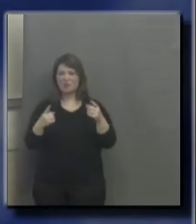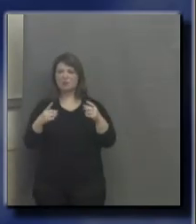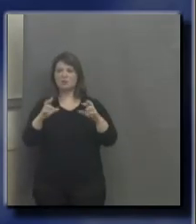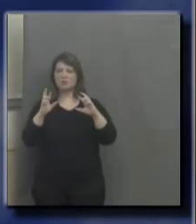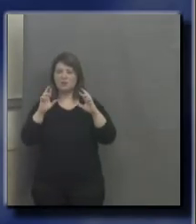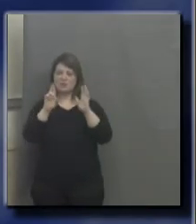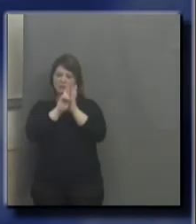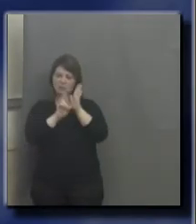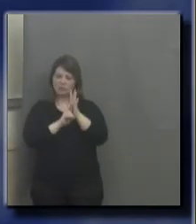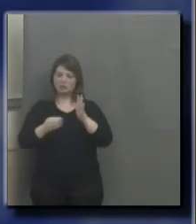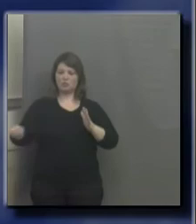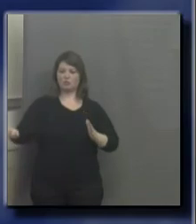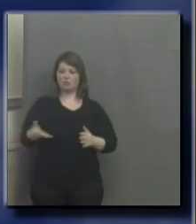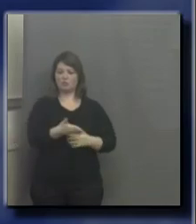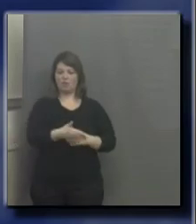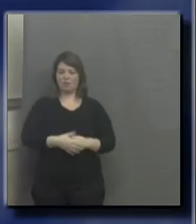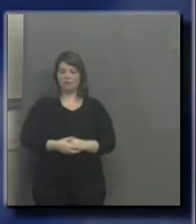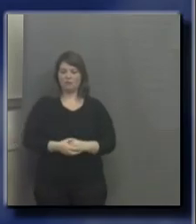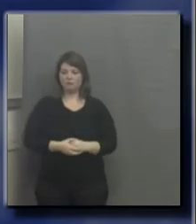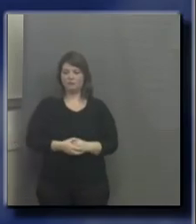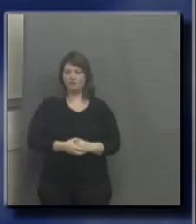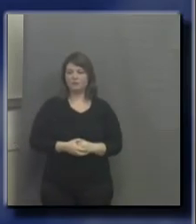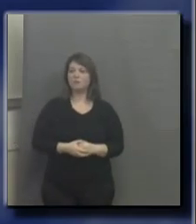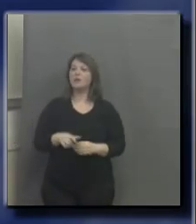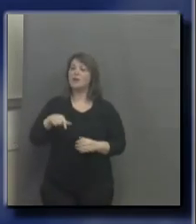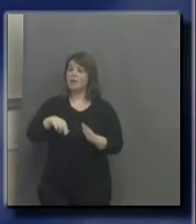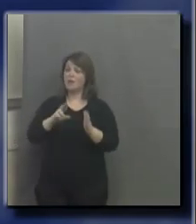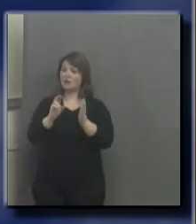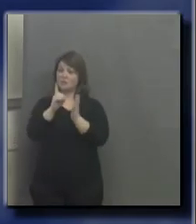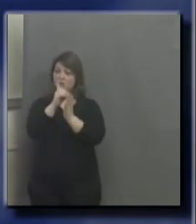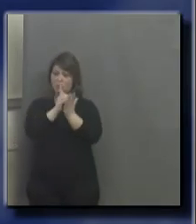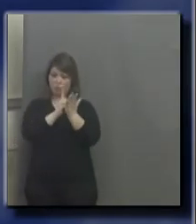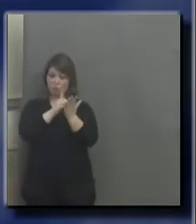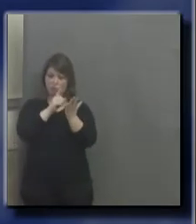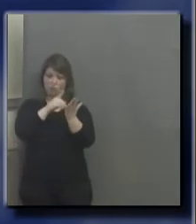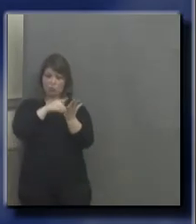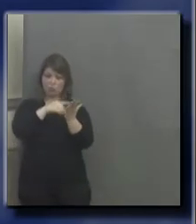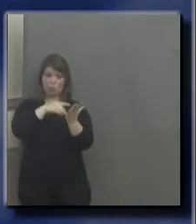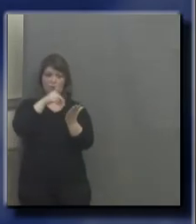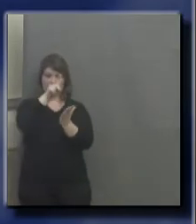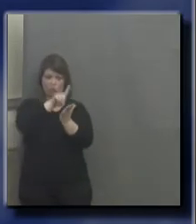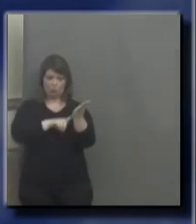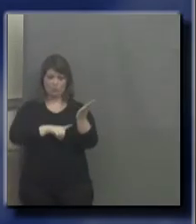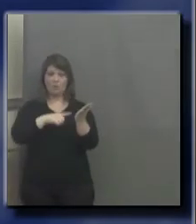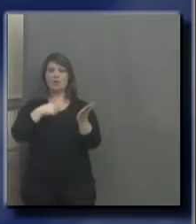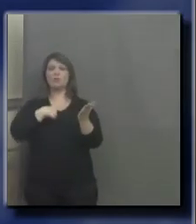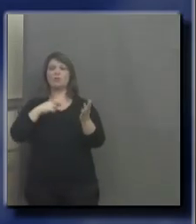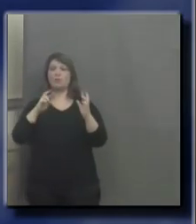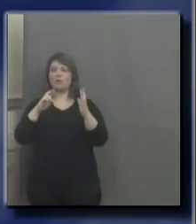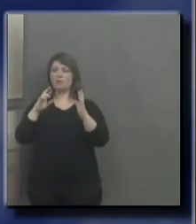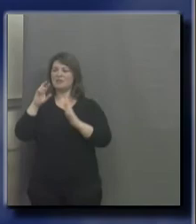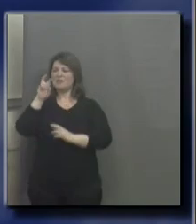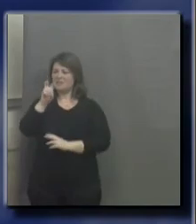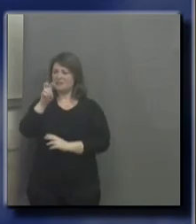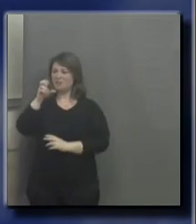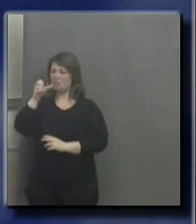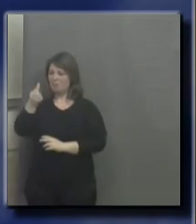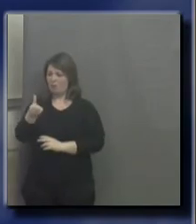novas diretrizes. Tá? Esse documento, que é essa resolução